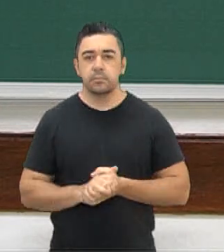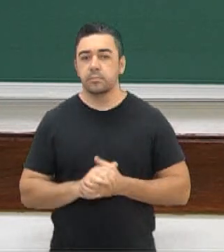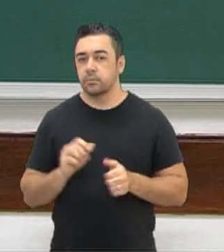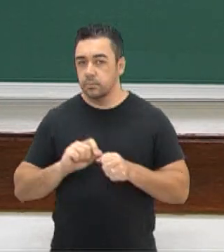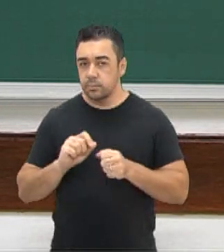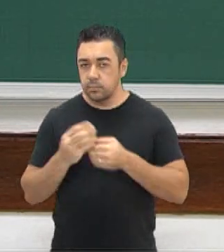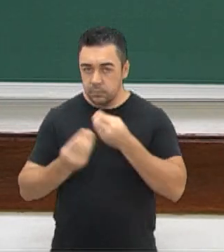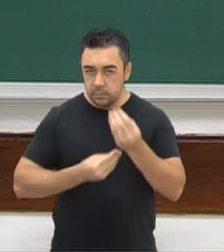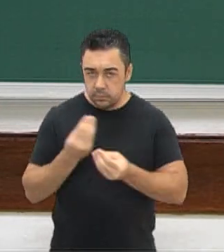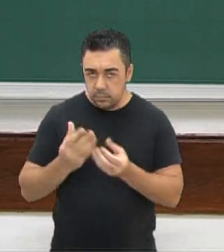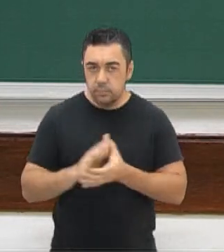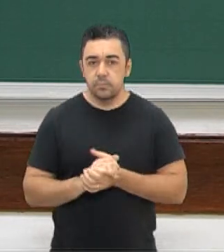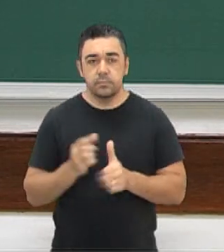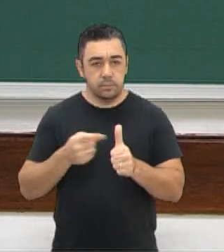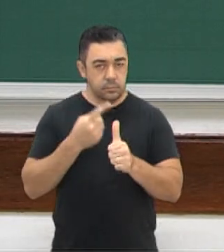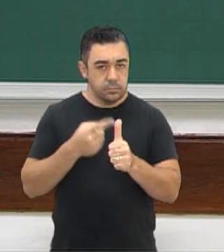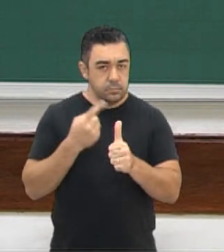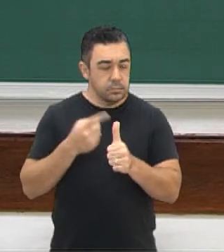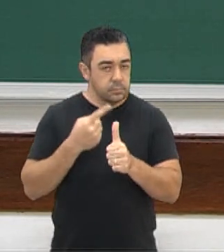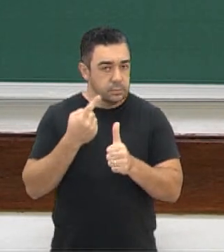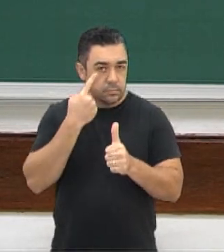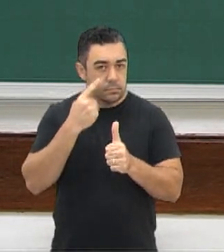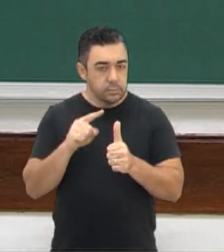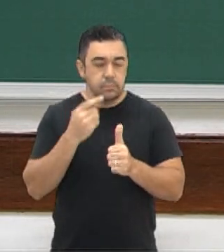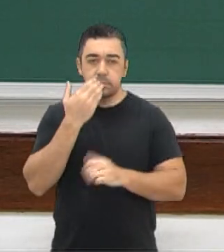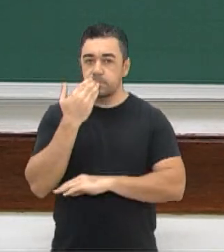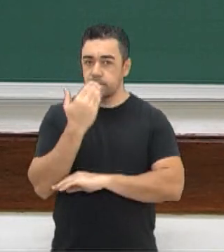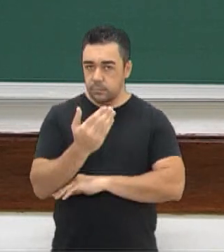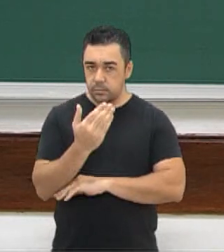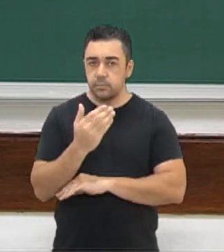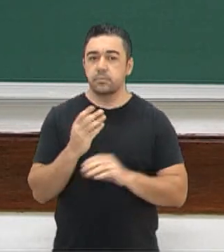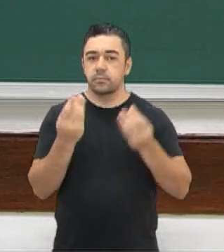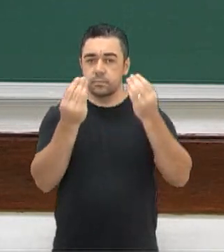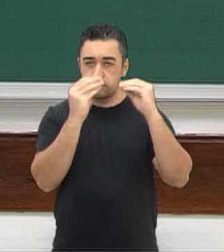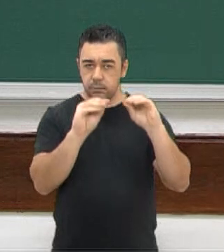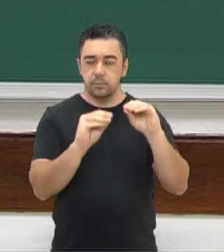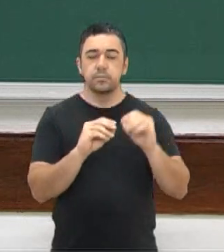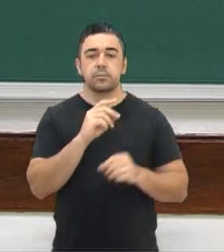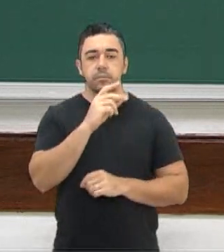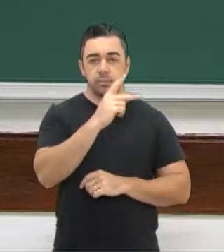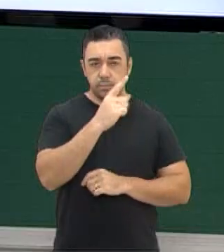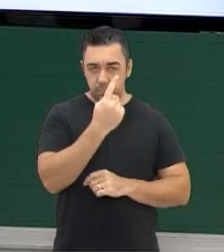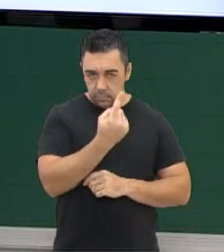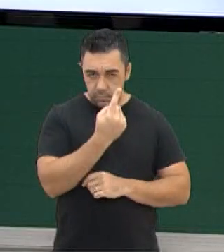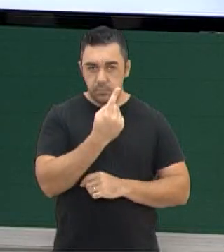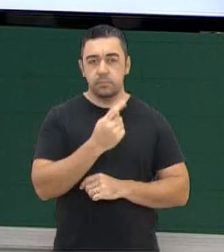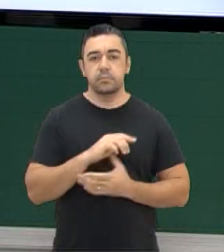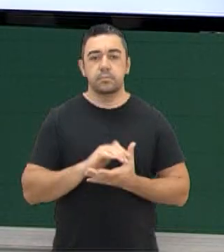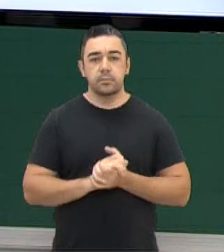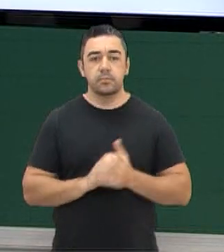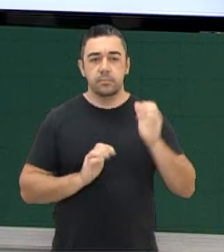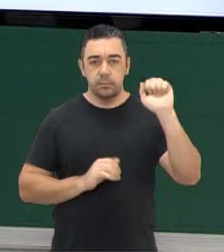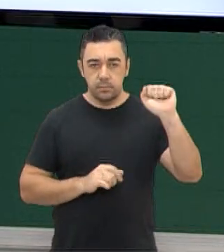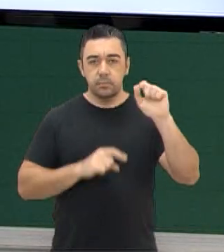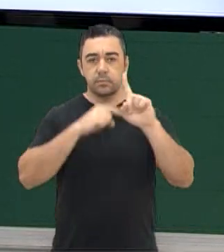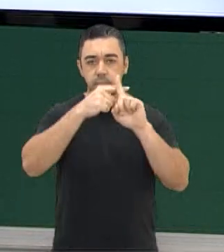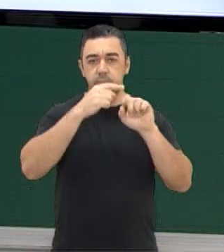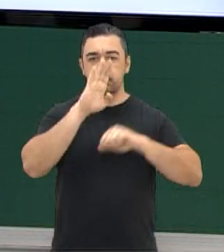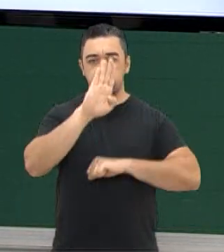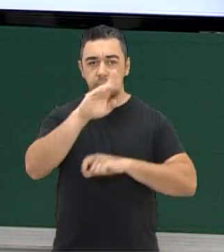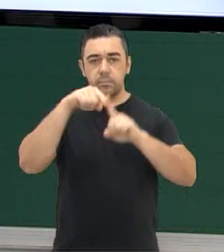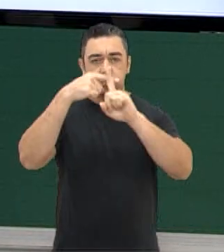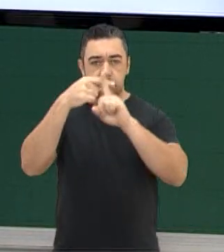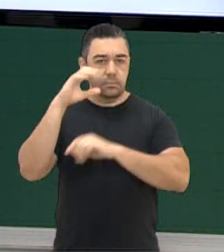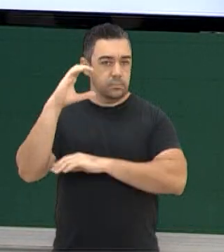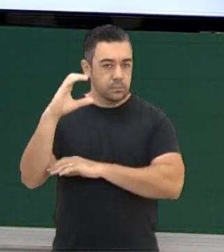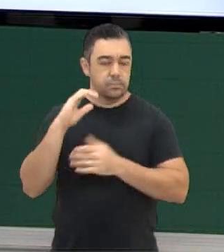que eu fiz? Primeiro, eu segui o que ele está pedindo. Peguei o P1, que é igual a A mais B mais C.